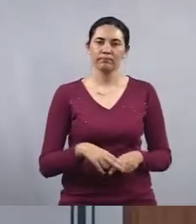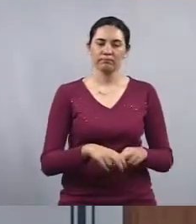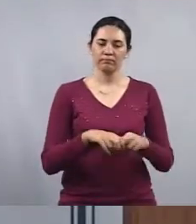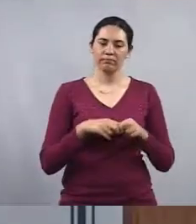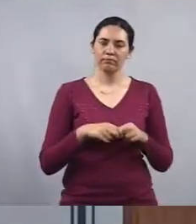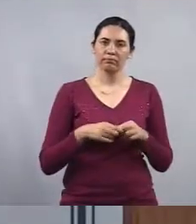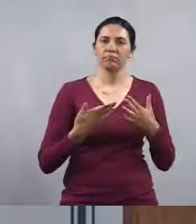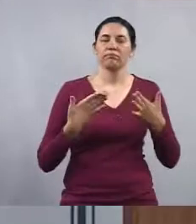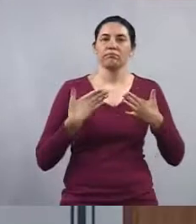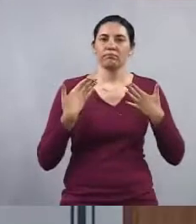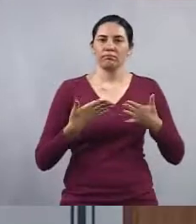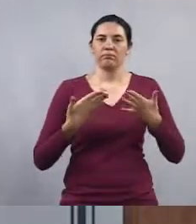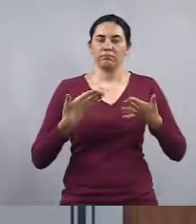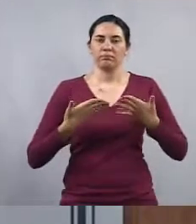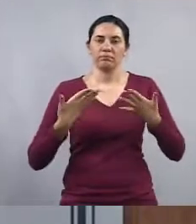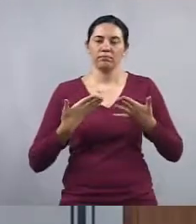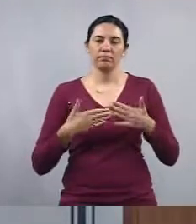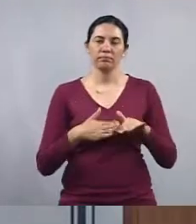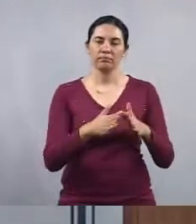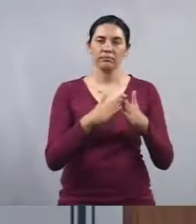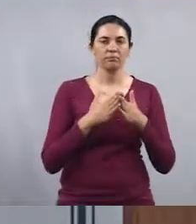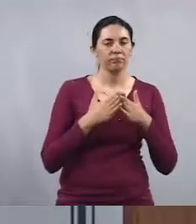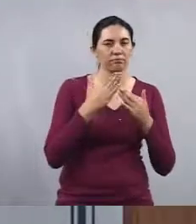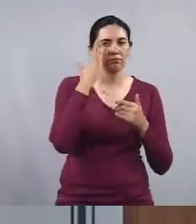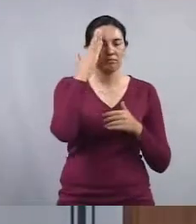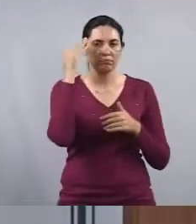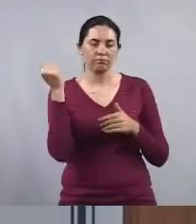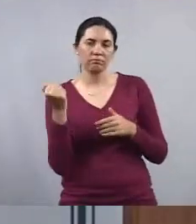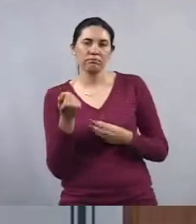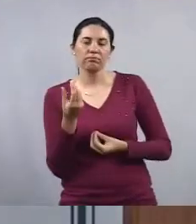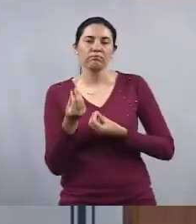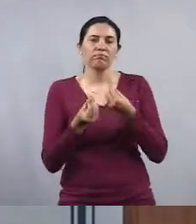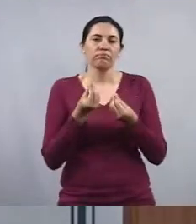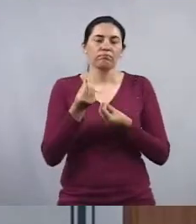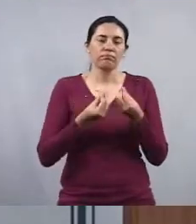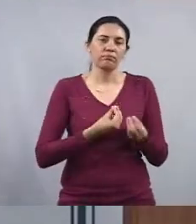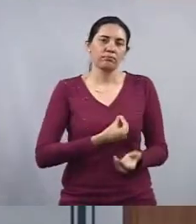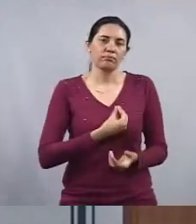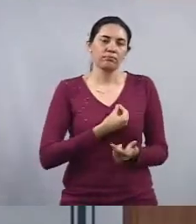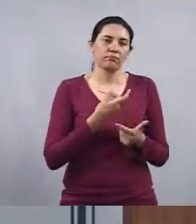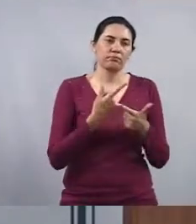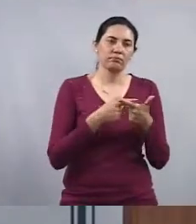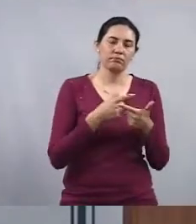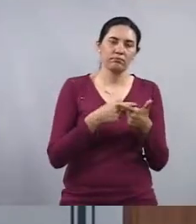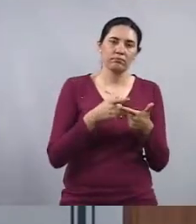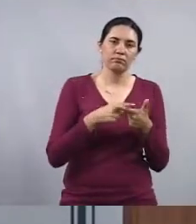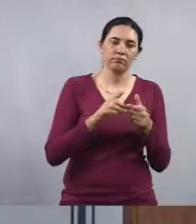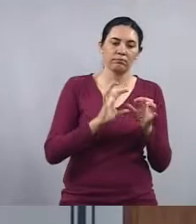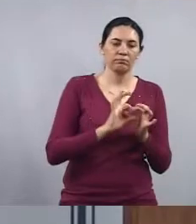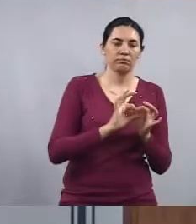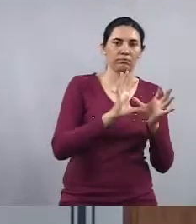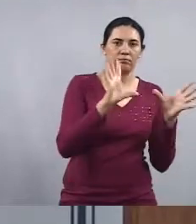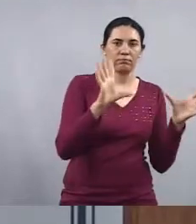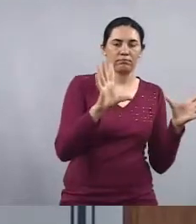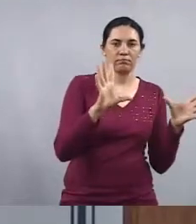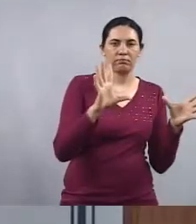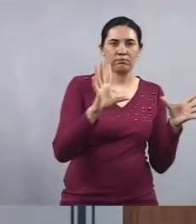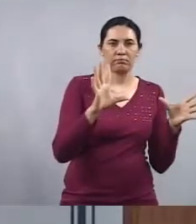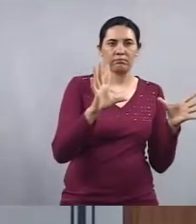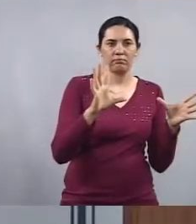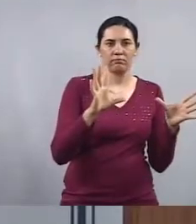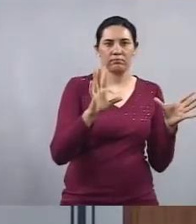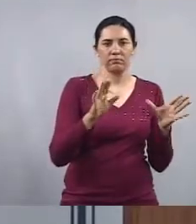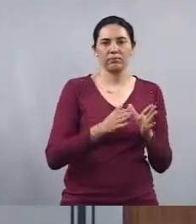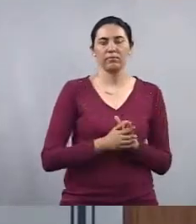meu requerimento, para nós sabermos como que está a situação dos alvarás de funcionamento